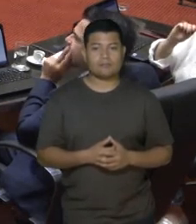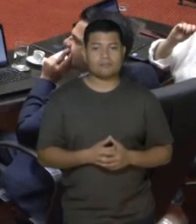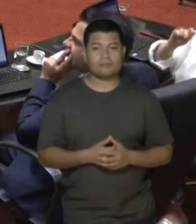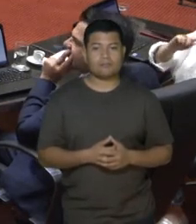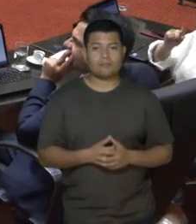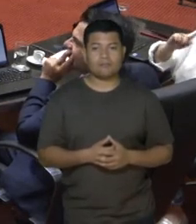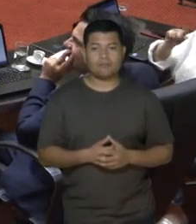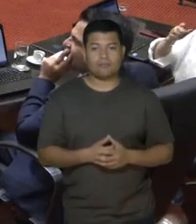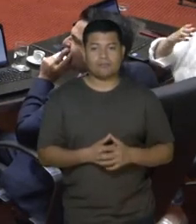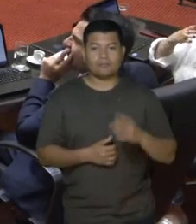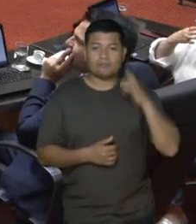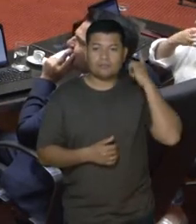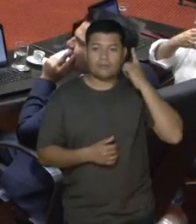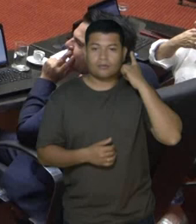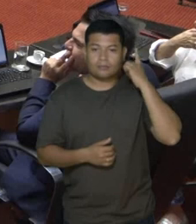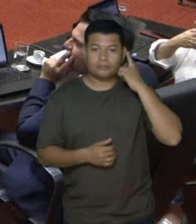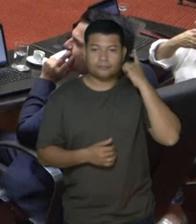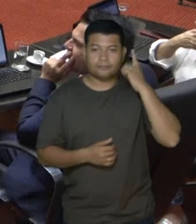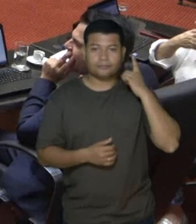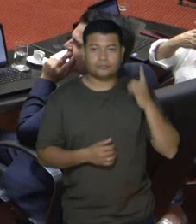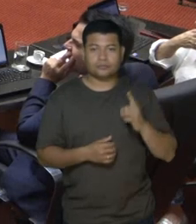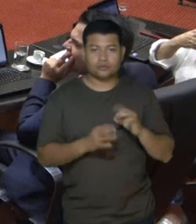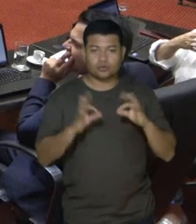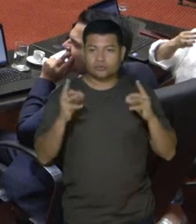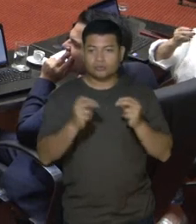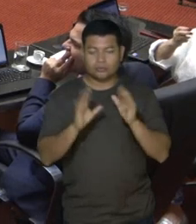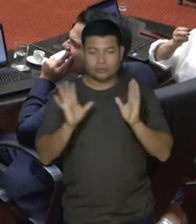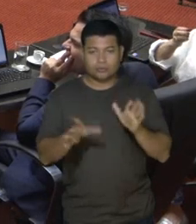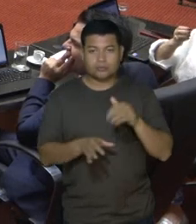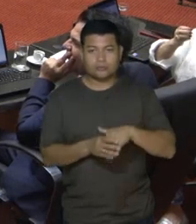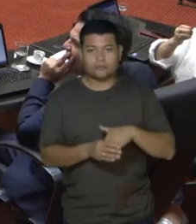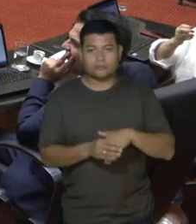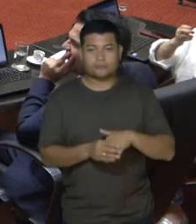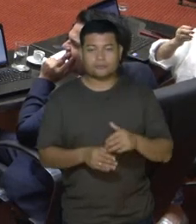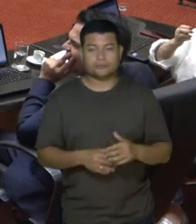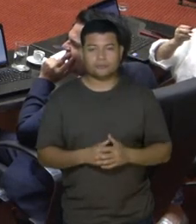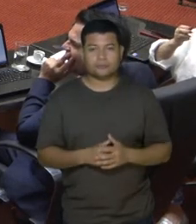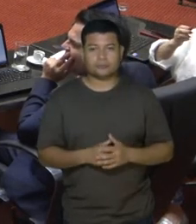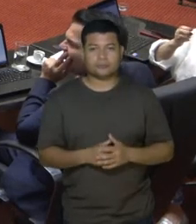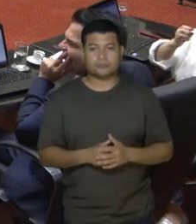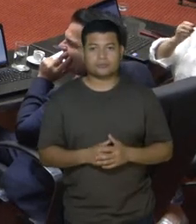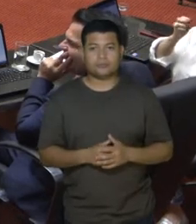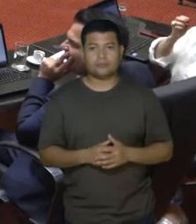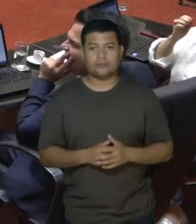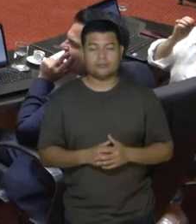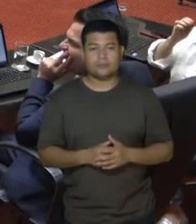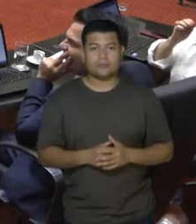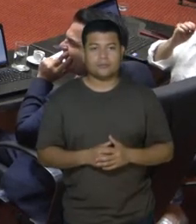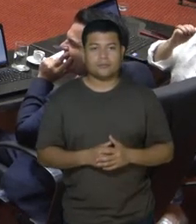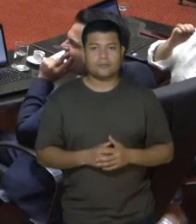Senhores deputados, todos exerceram o seu direito de voto.